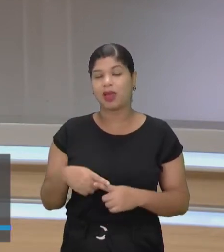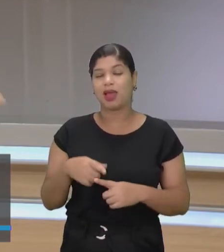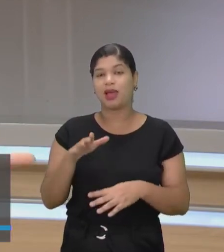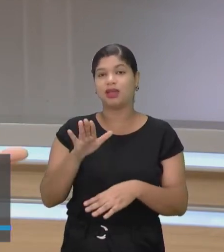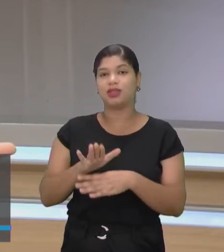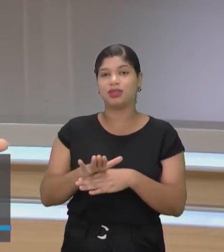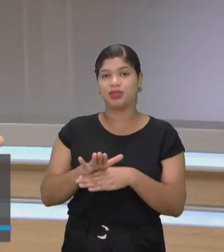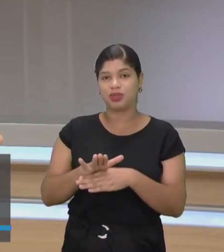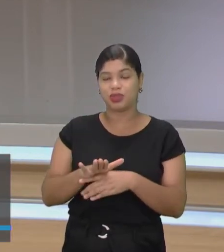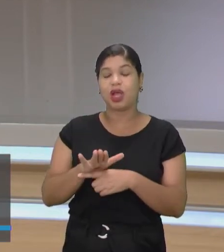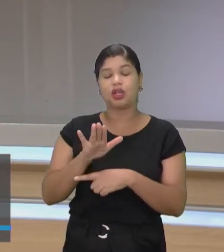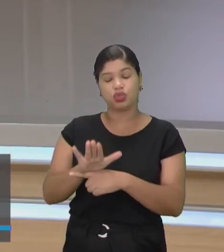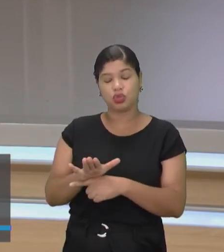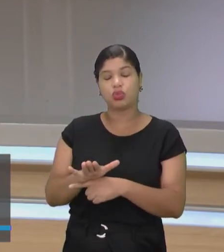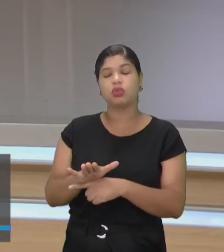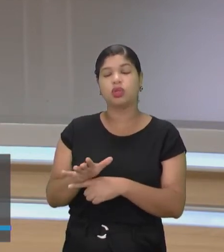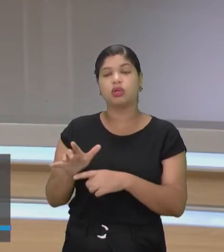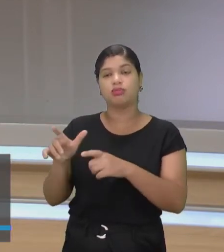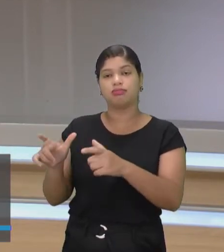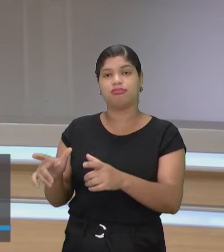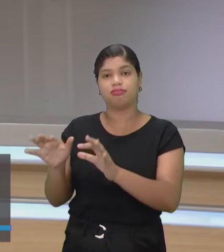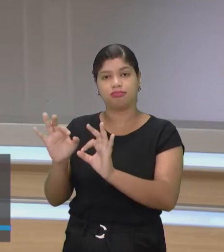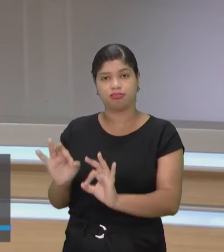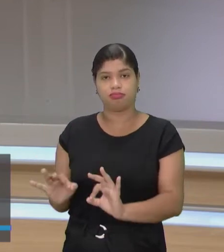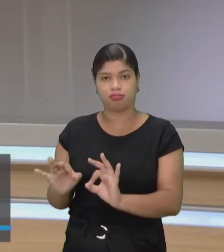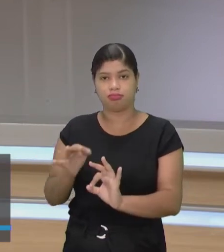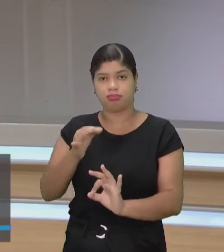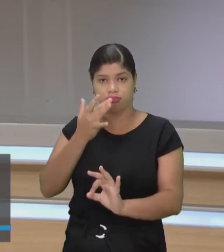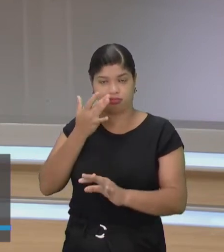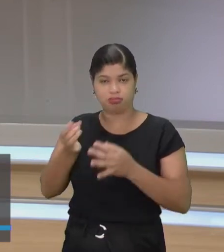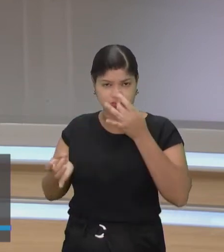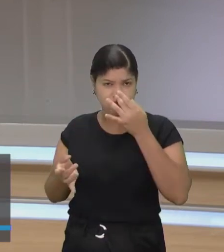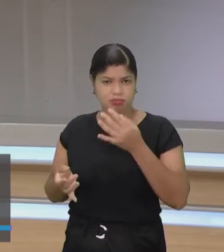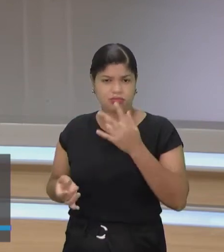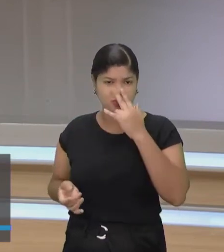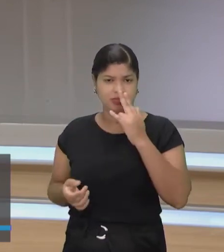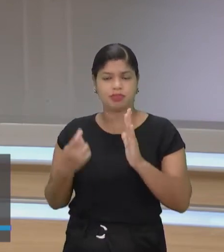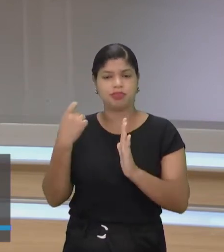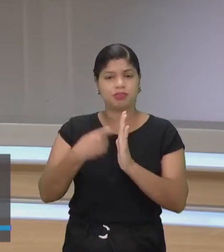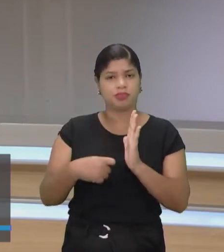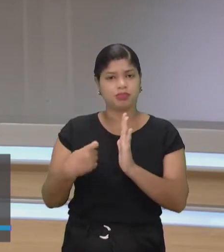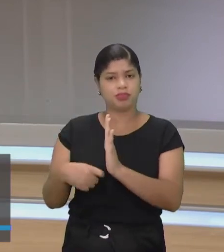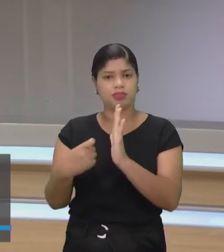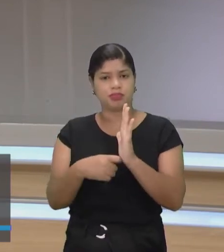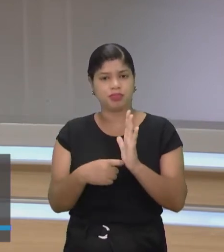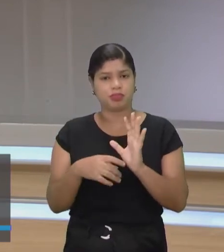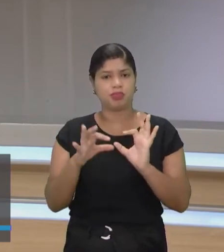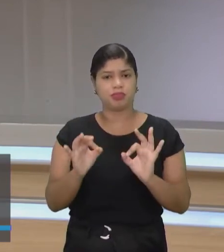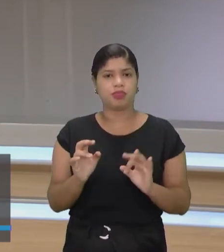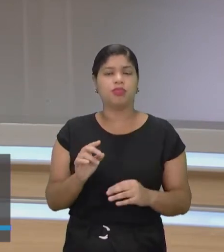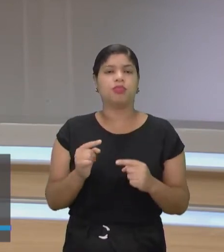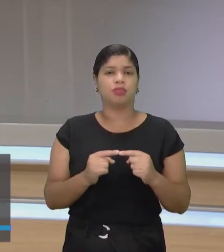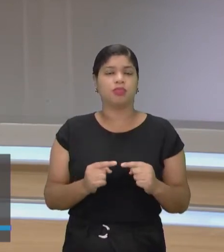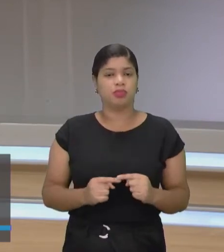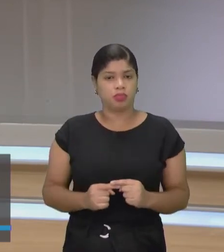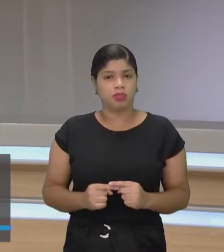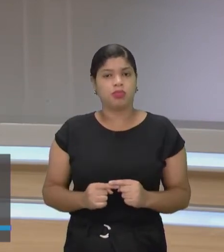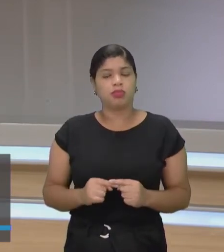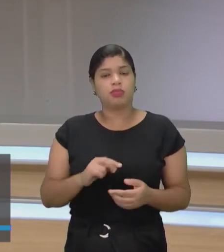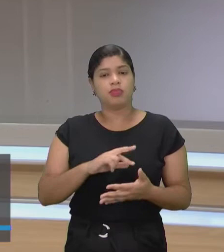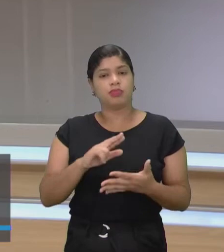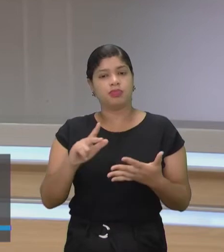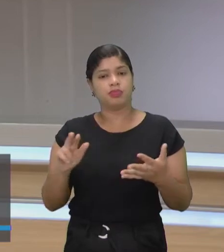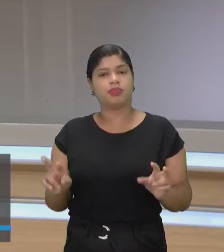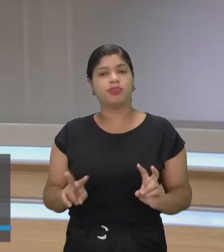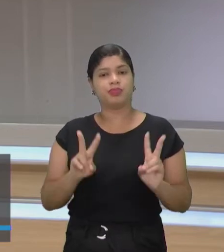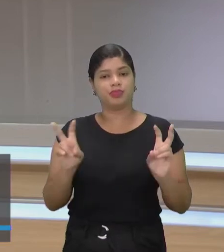e o descarte desse lixo. Agora, o descarte está correto? A minha taxa, o que eu estou pagando, está vindo de forma correta? Então a gente entra também em outras